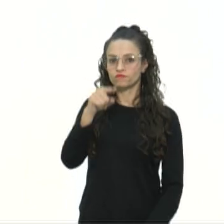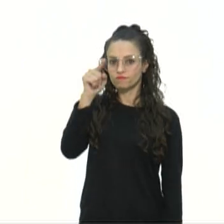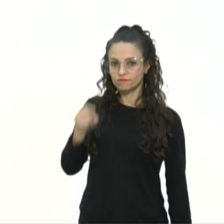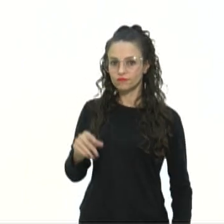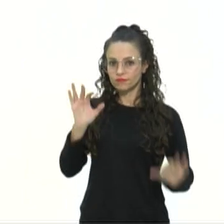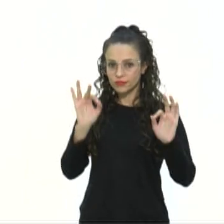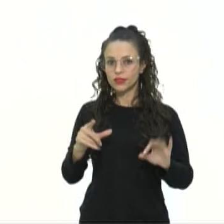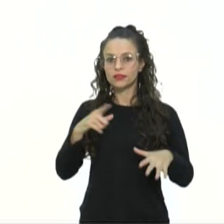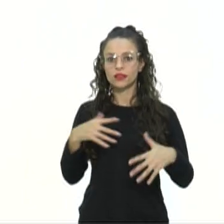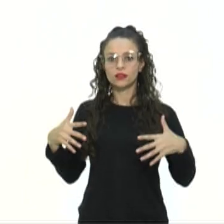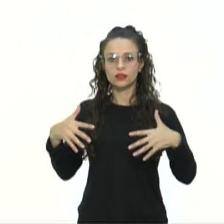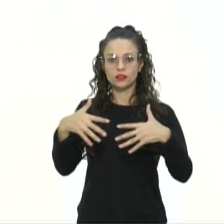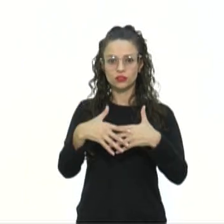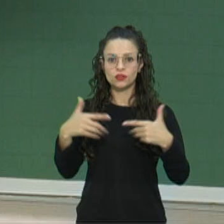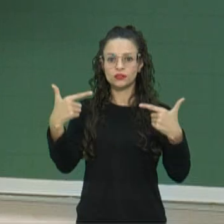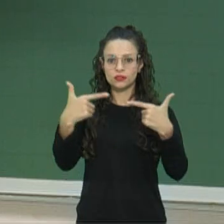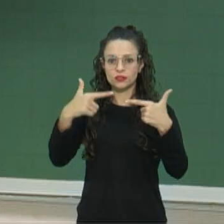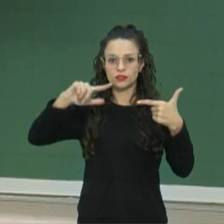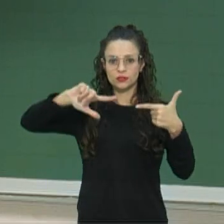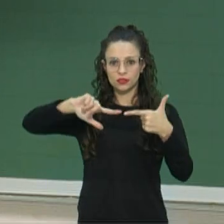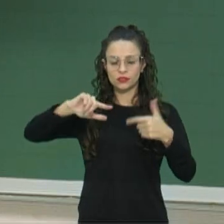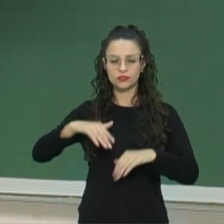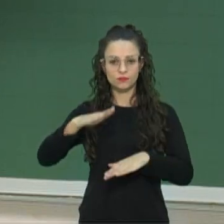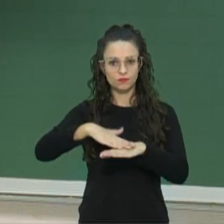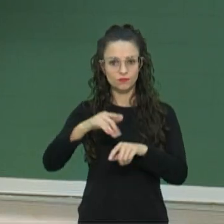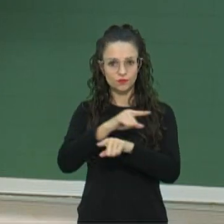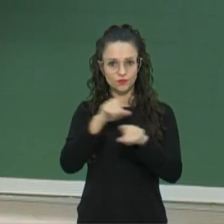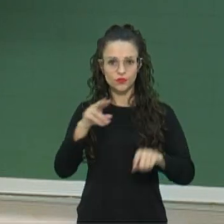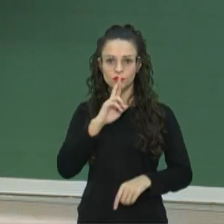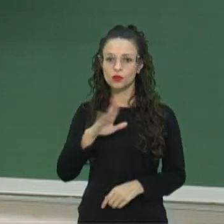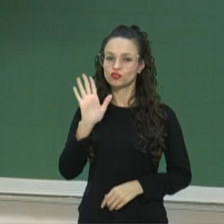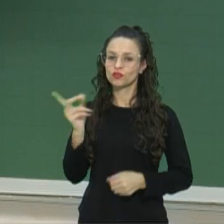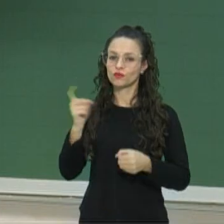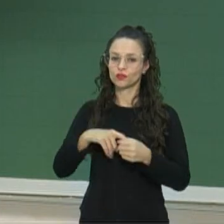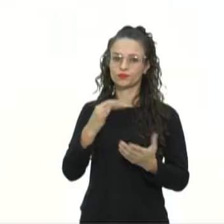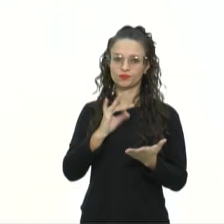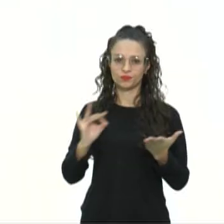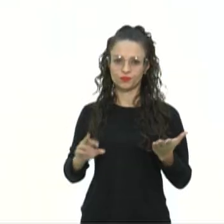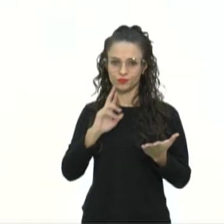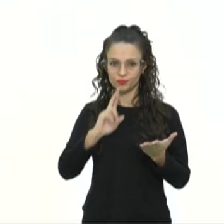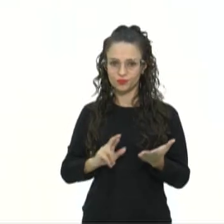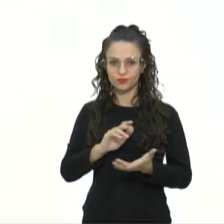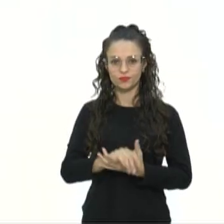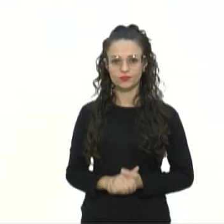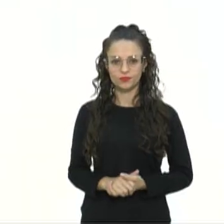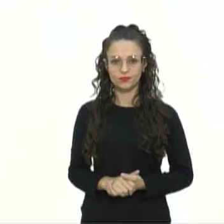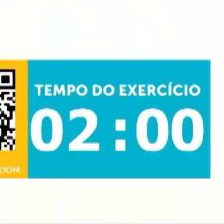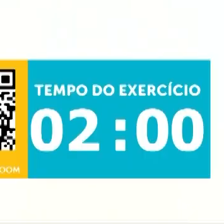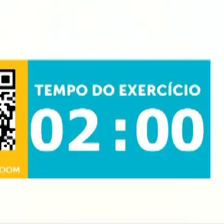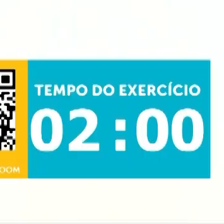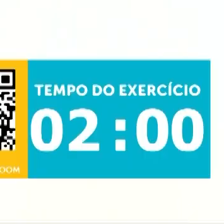tem isomeria cis-trans. Faz aí, já eu volto com a resposta.